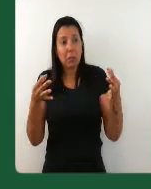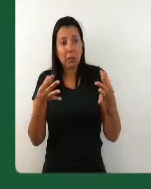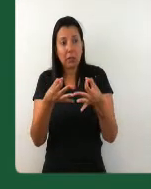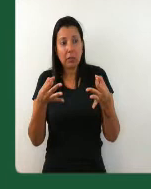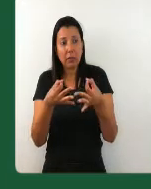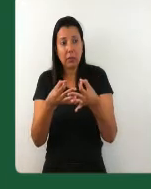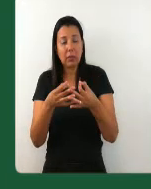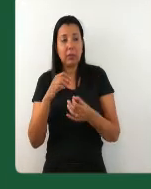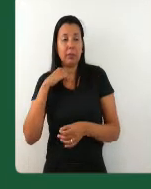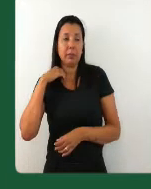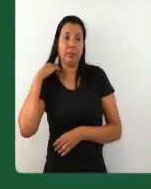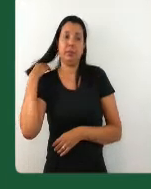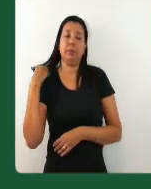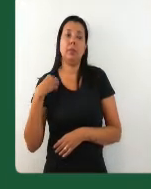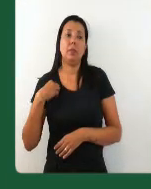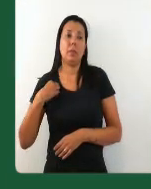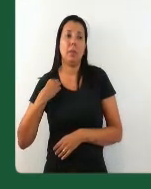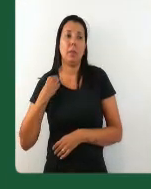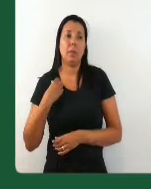almejada.